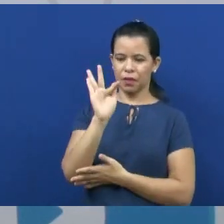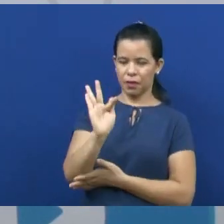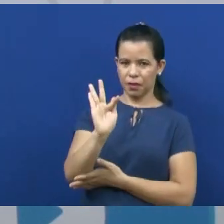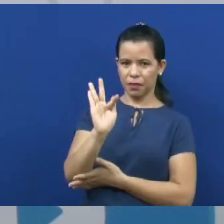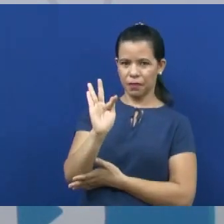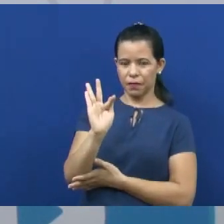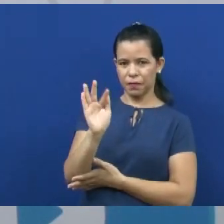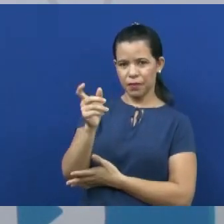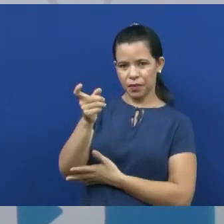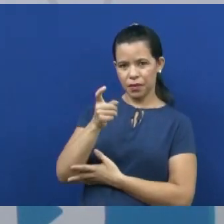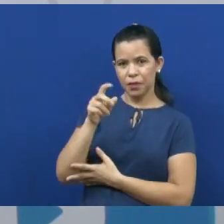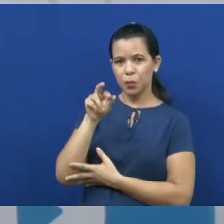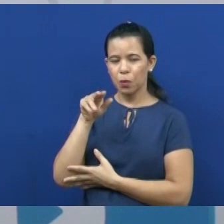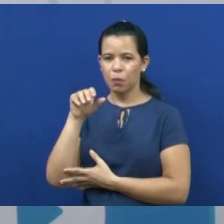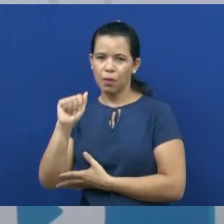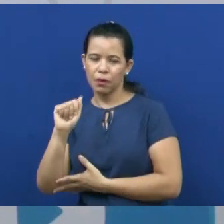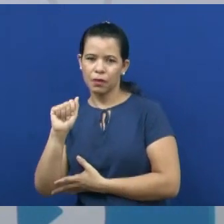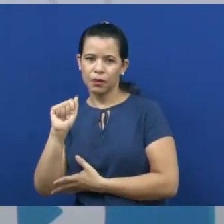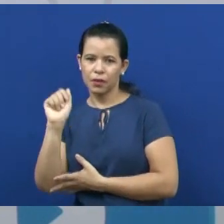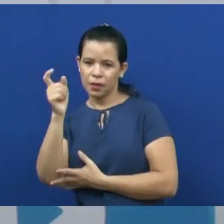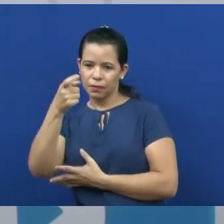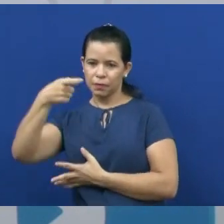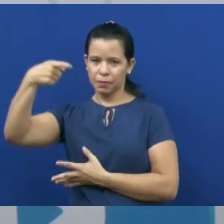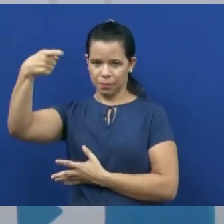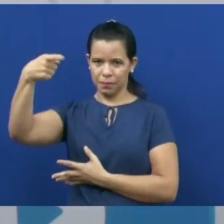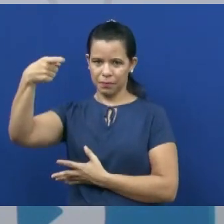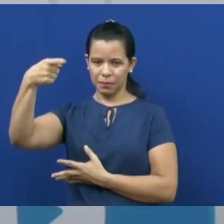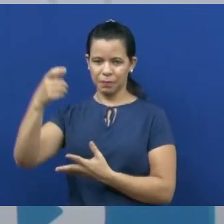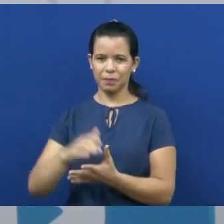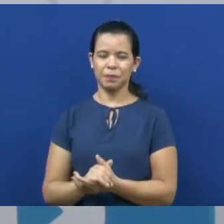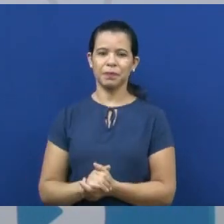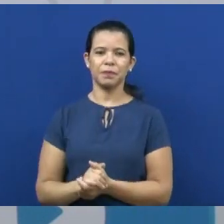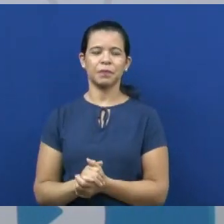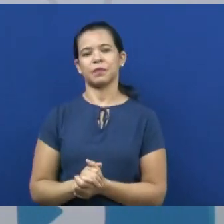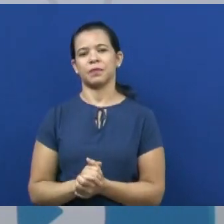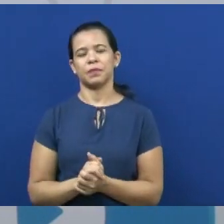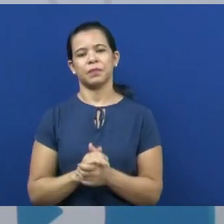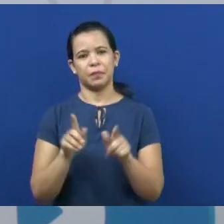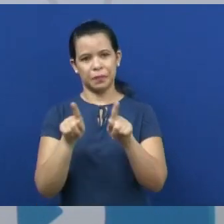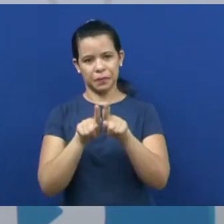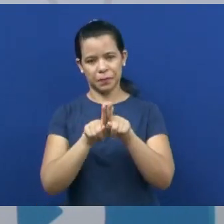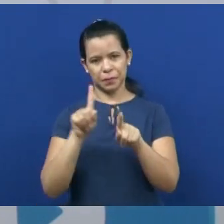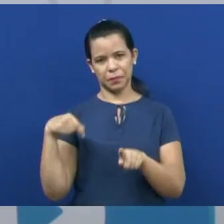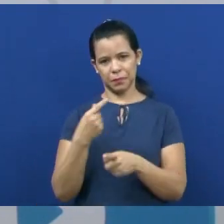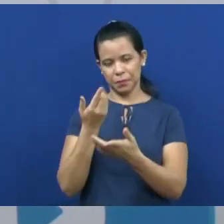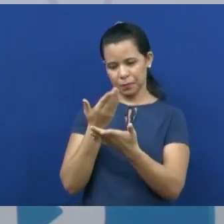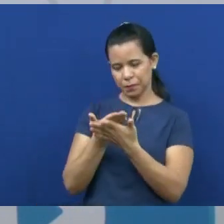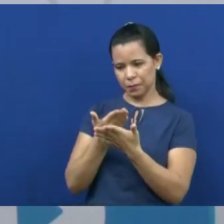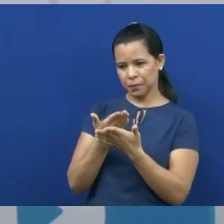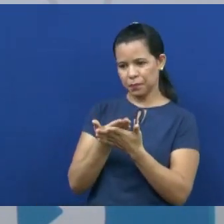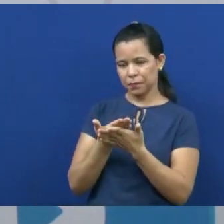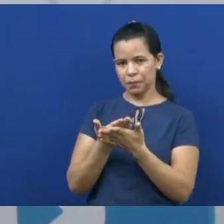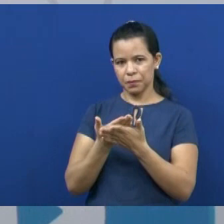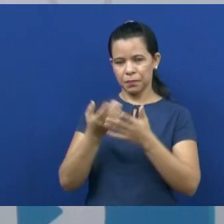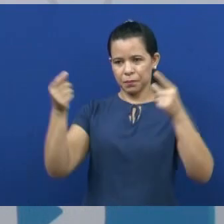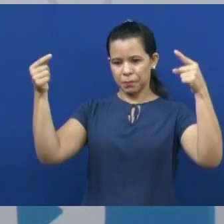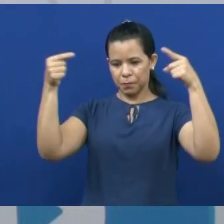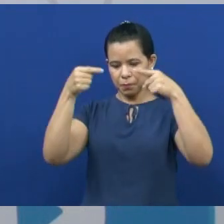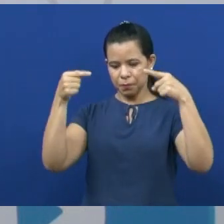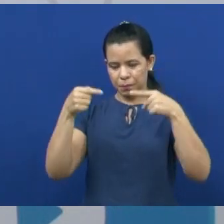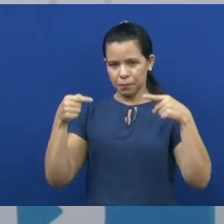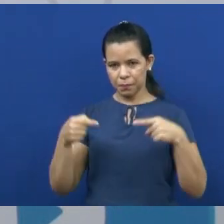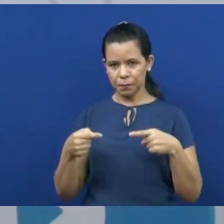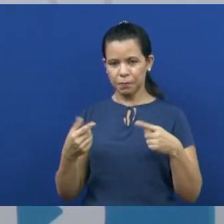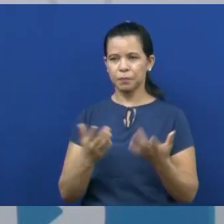igual a elevado a x. Além disso, nós fizemos um estudo que está relacionado ao elemento